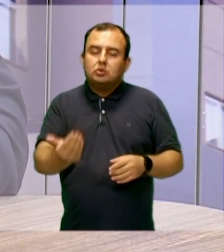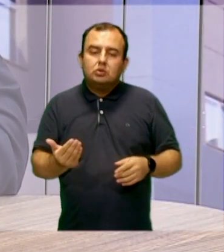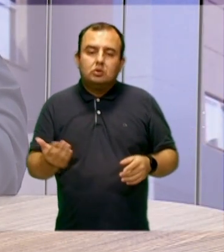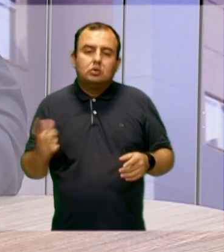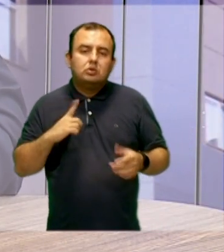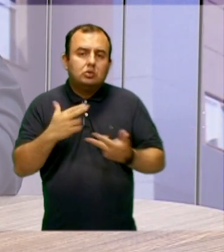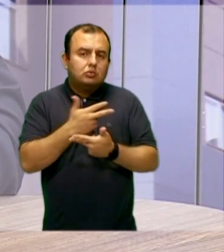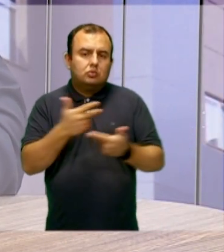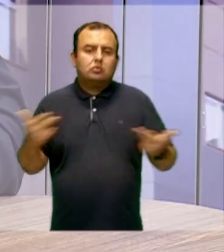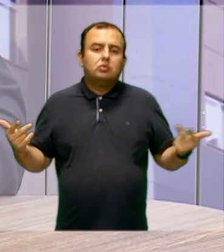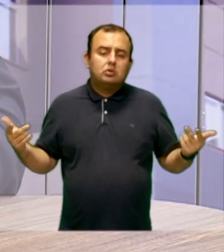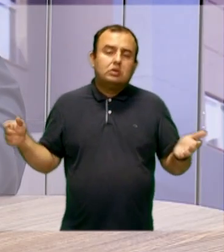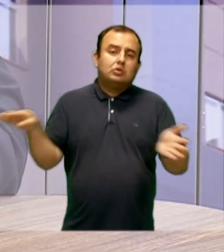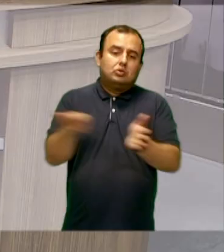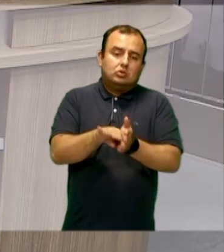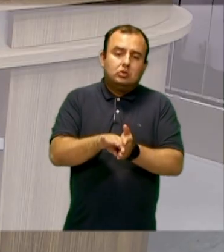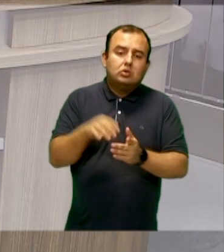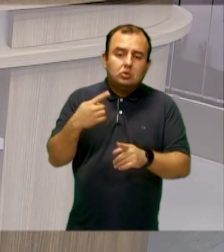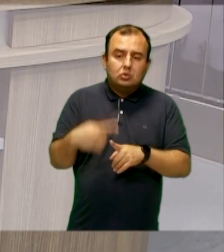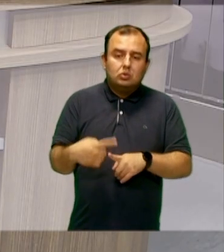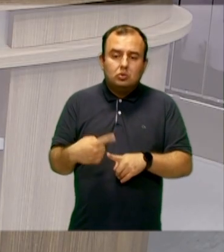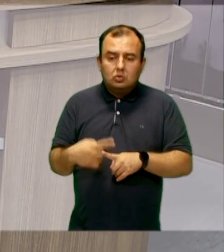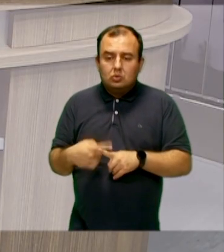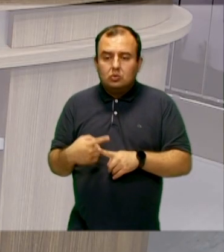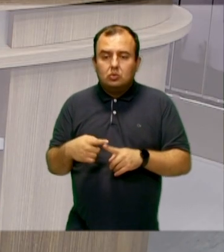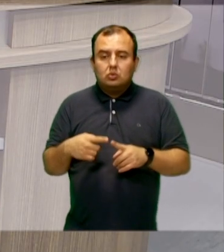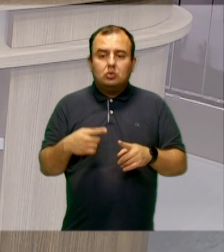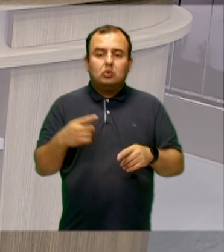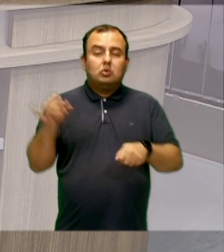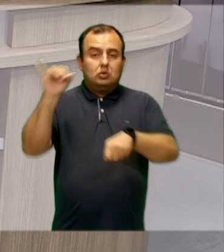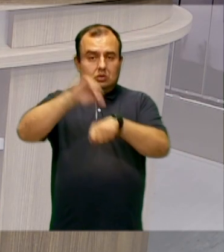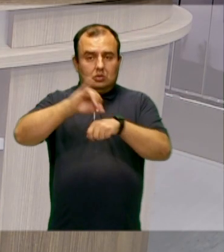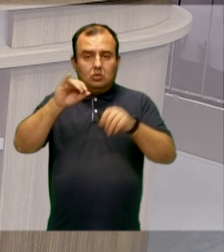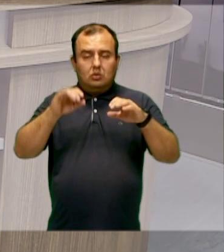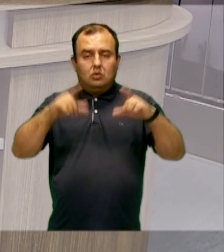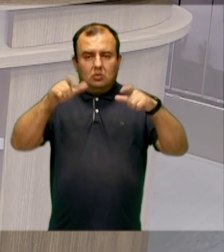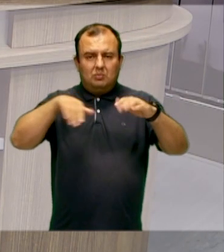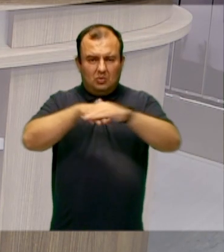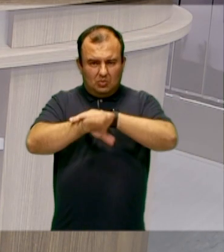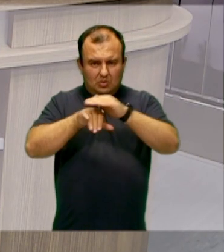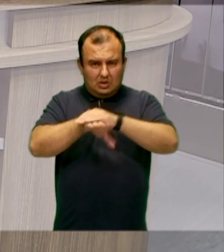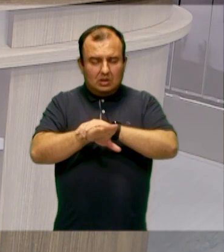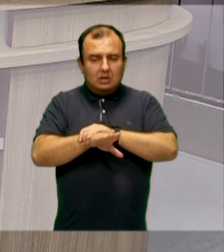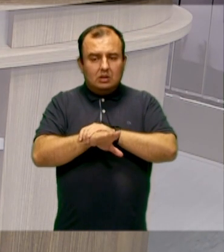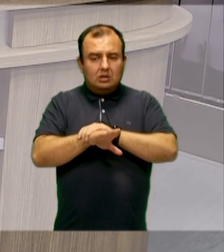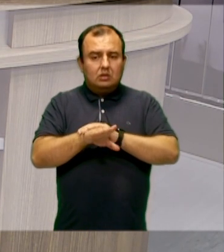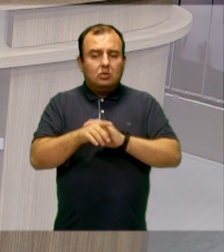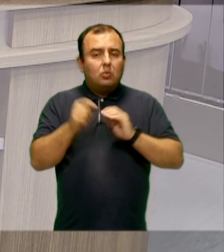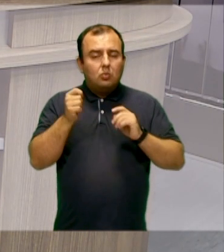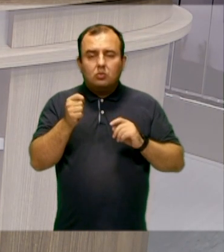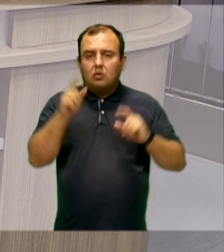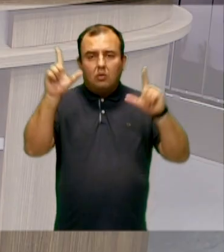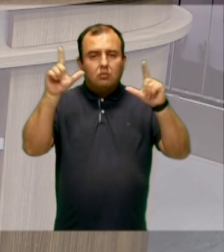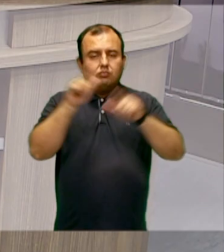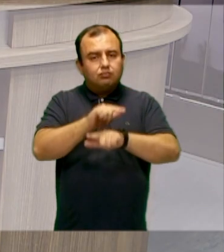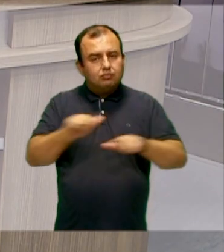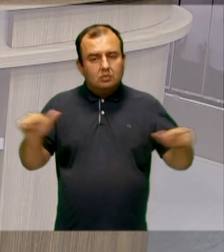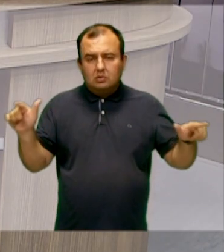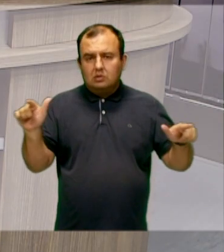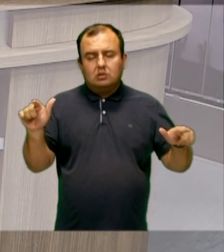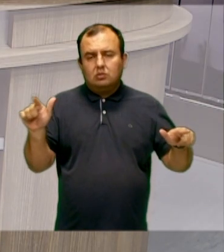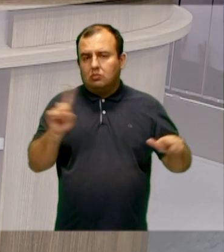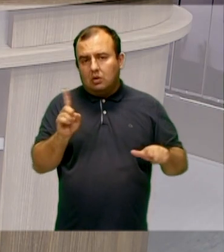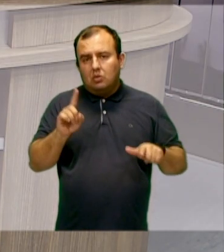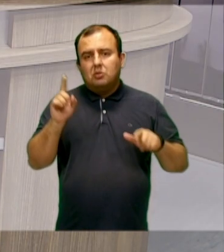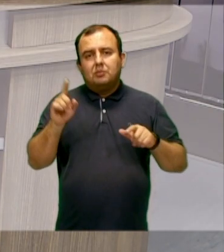muita coisa que está chegando, porque a gente pegou o almoxarifado central, ele estava não vazio, mas com bastante espaço, vamos